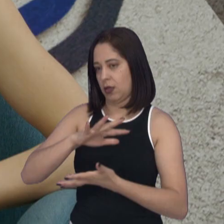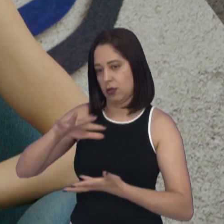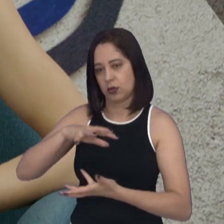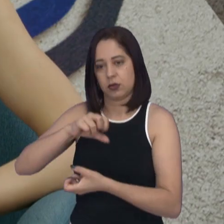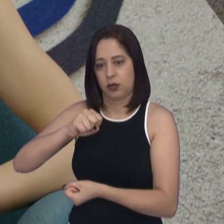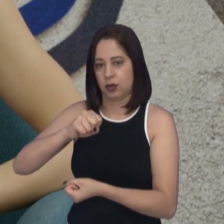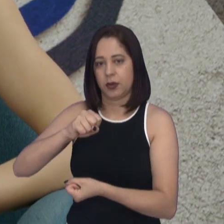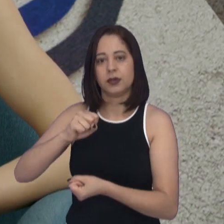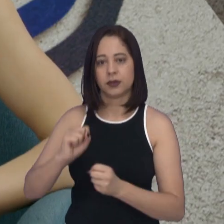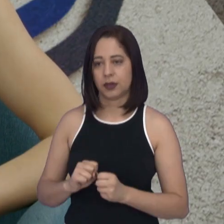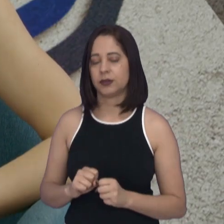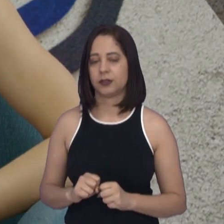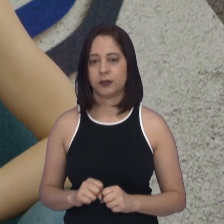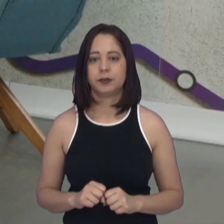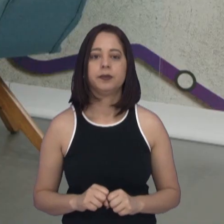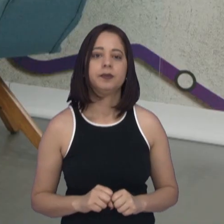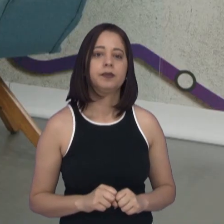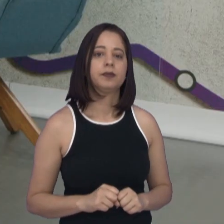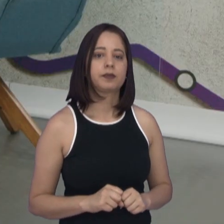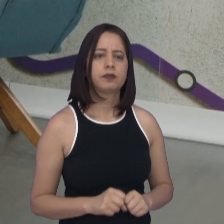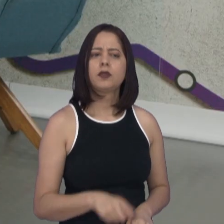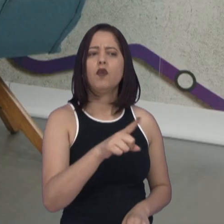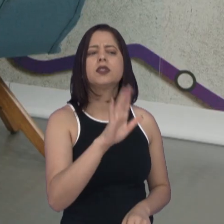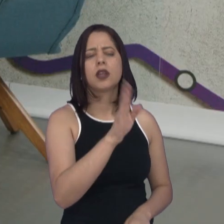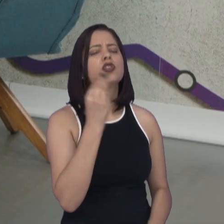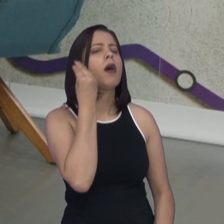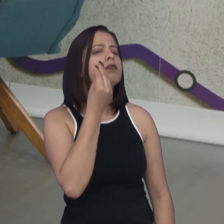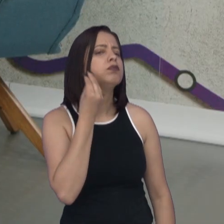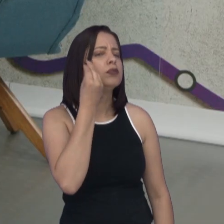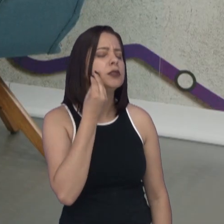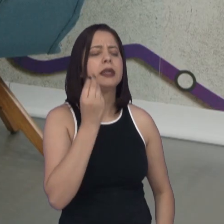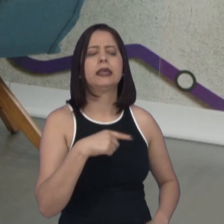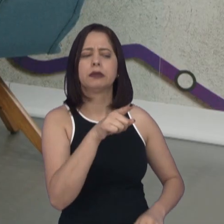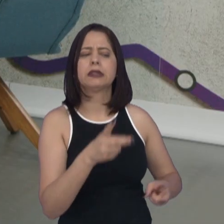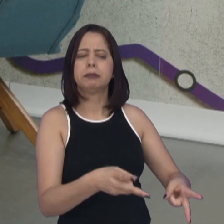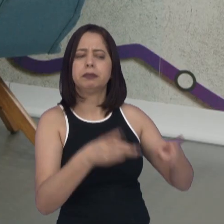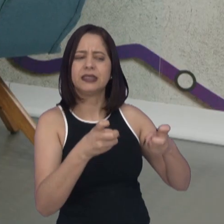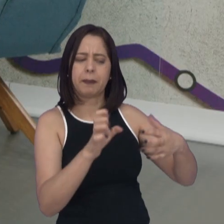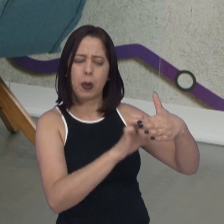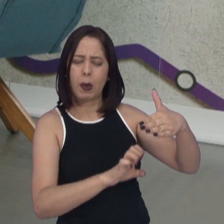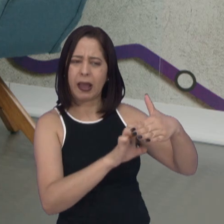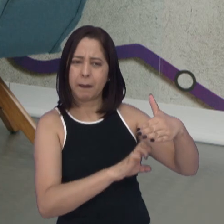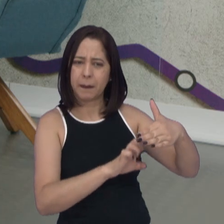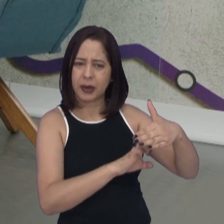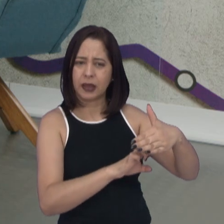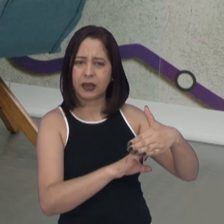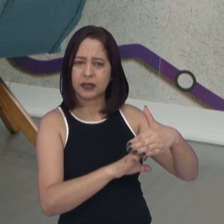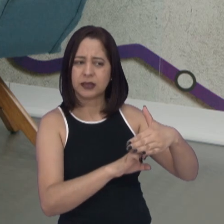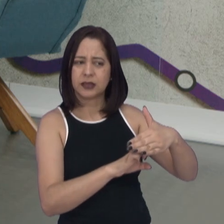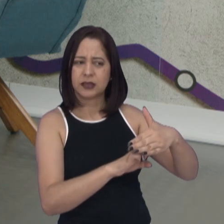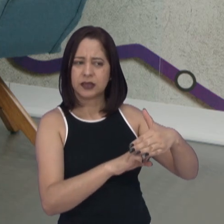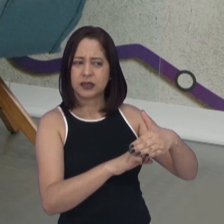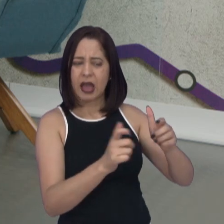o mercado é infinito, né? A partir da sua experiência, você vem vendo que as empresas, né, os profissionais